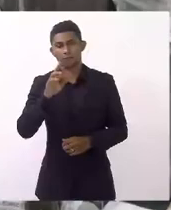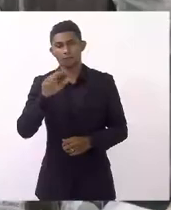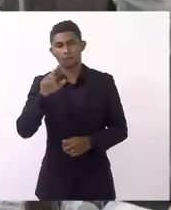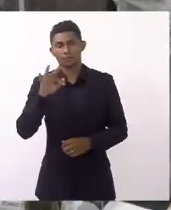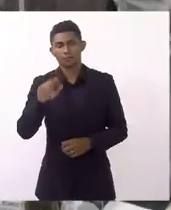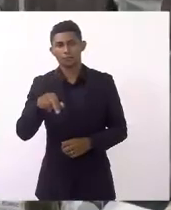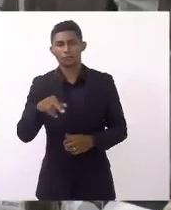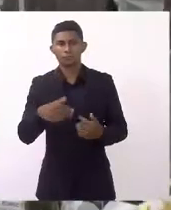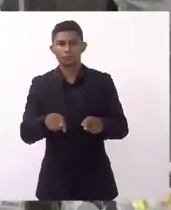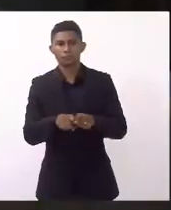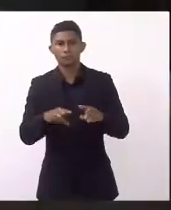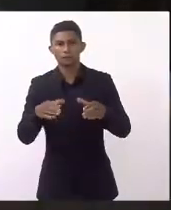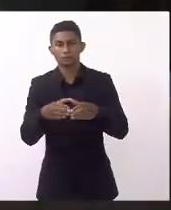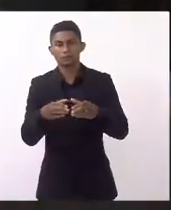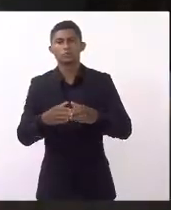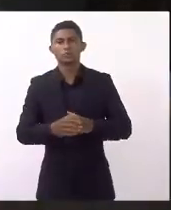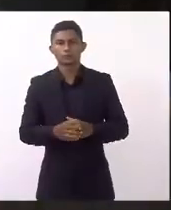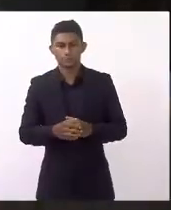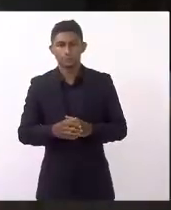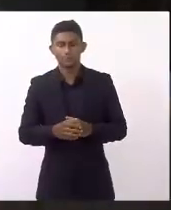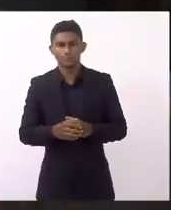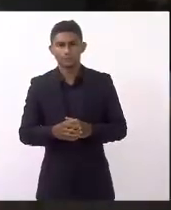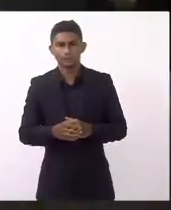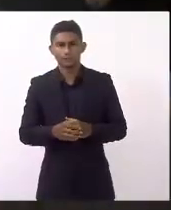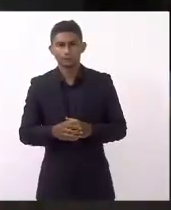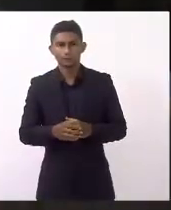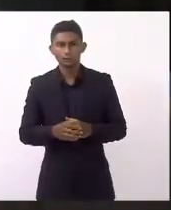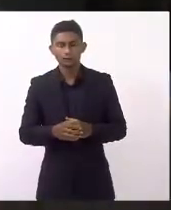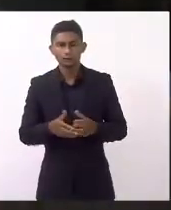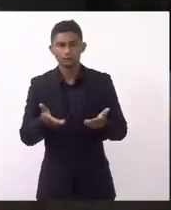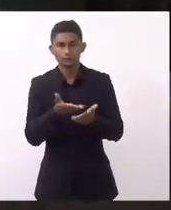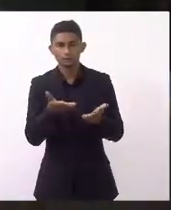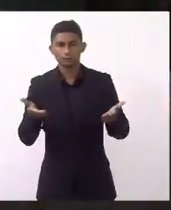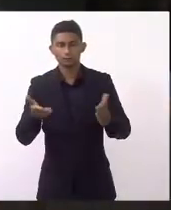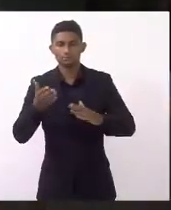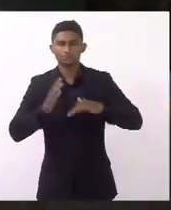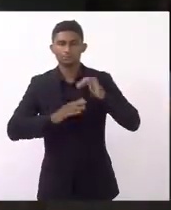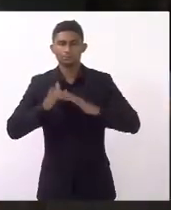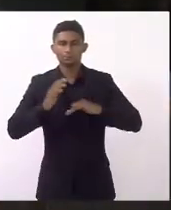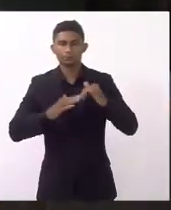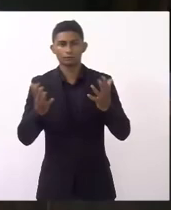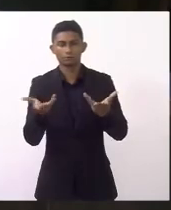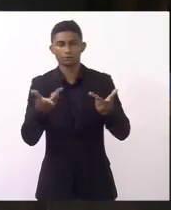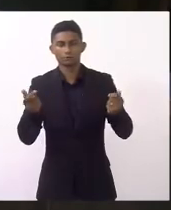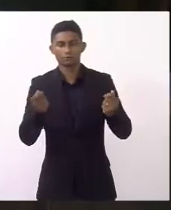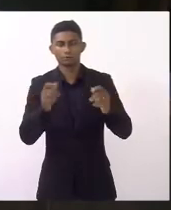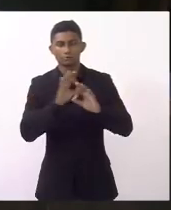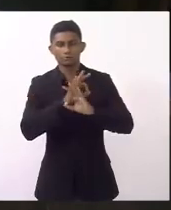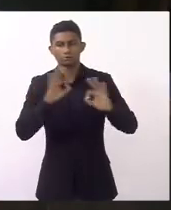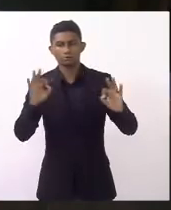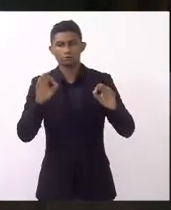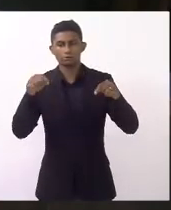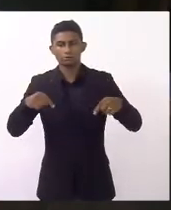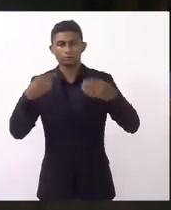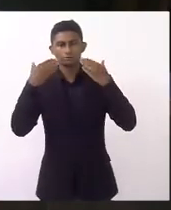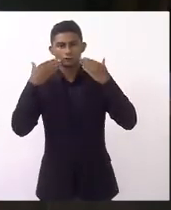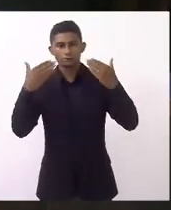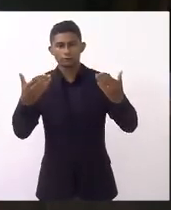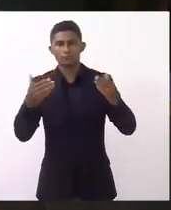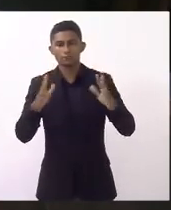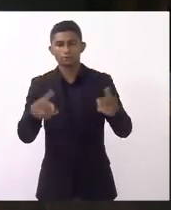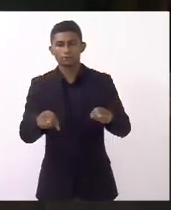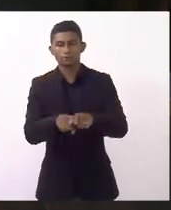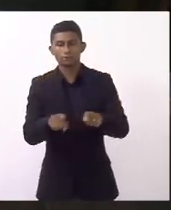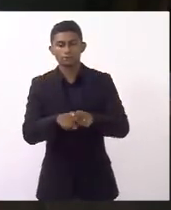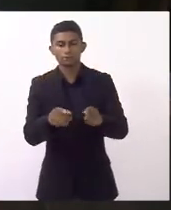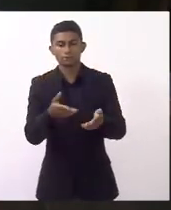ao grupo obirin korin pelo excelente pela excelente apresentação mais